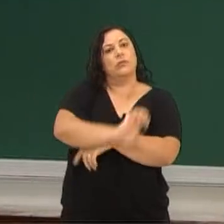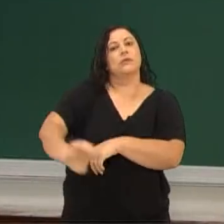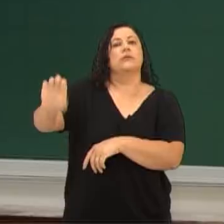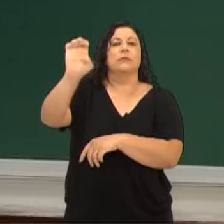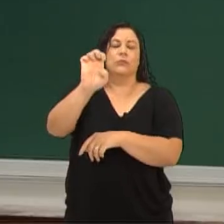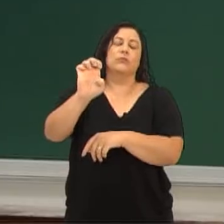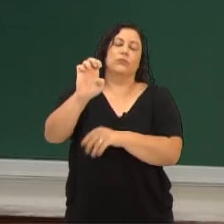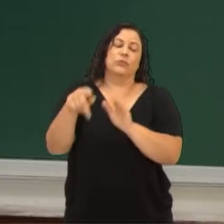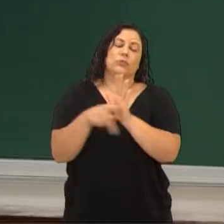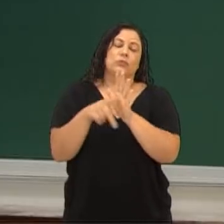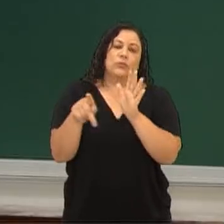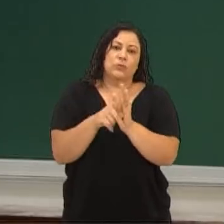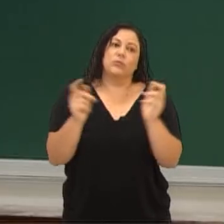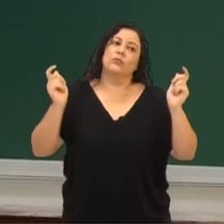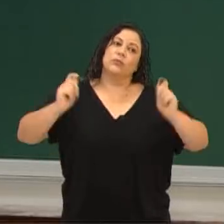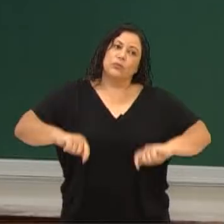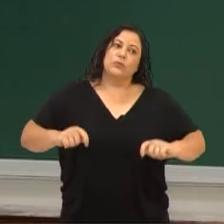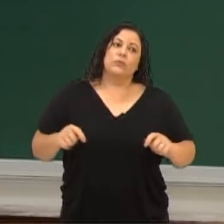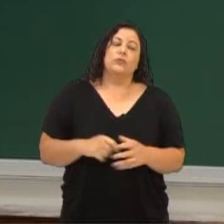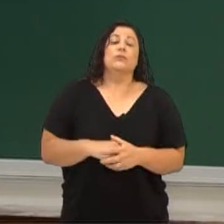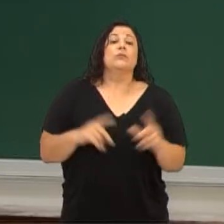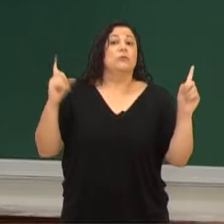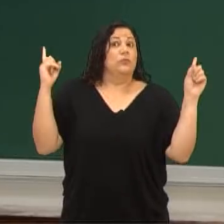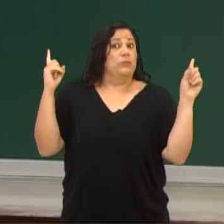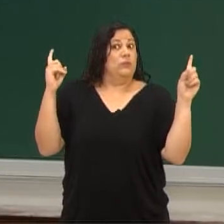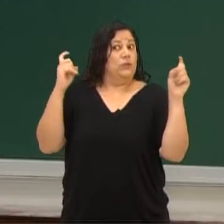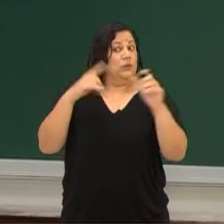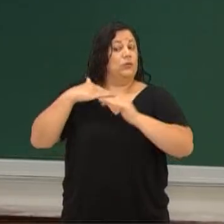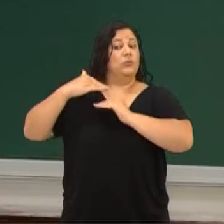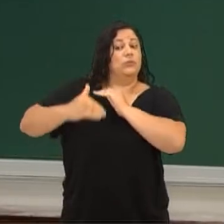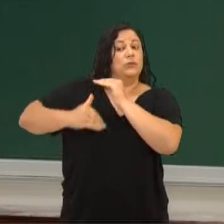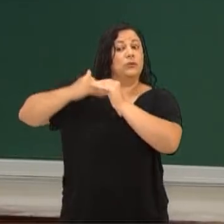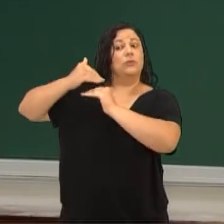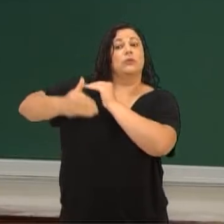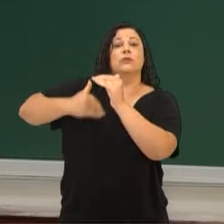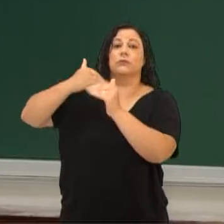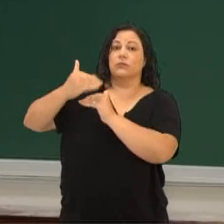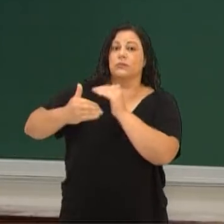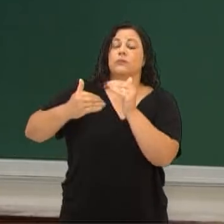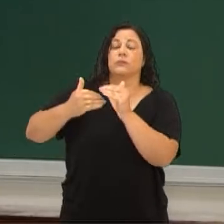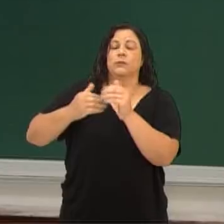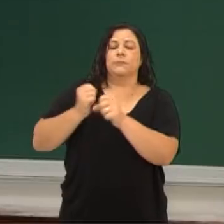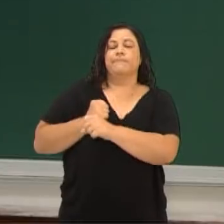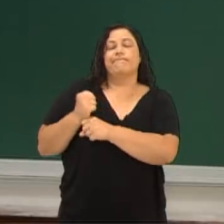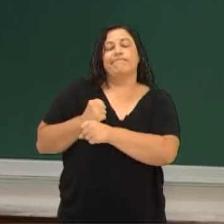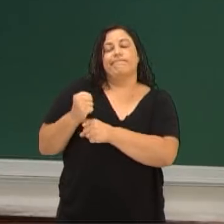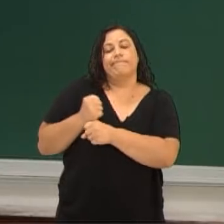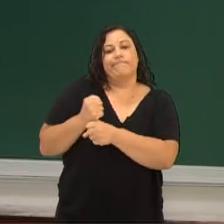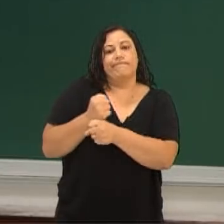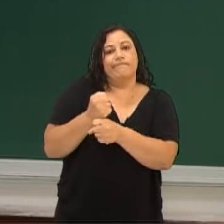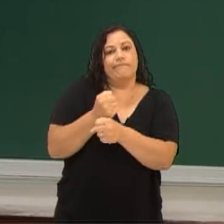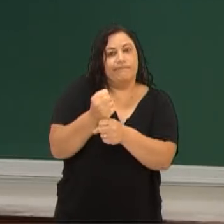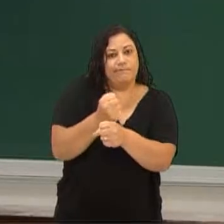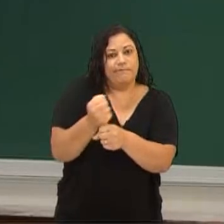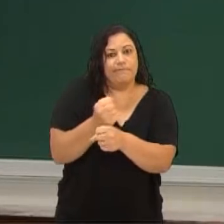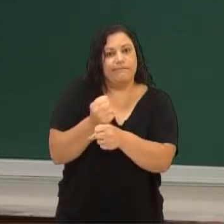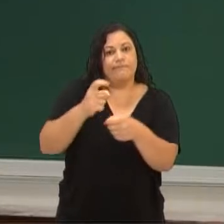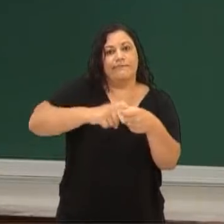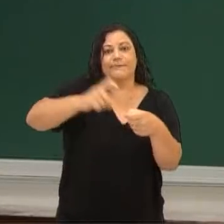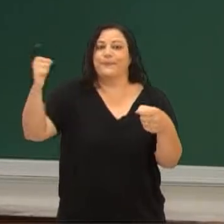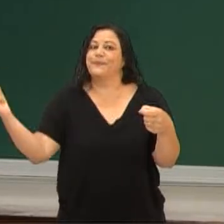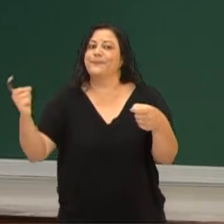E eles têm que... É difícil, né? Isso é um processo que provavelmente vai durar muito tempo para que eles